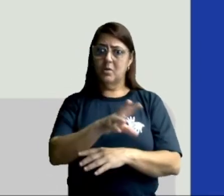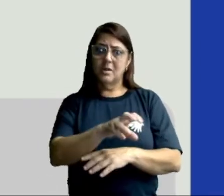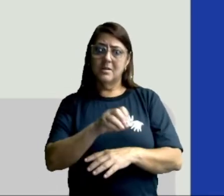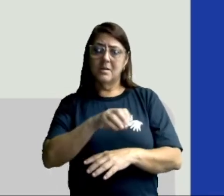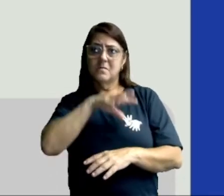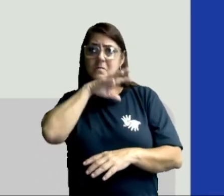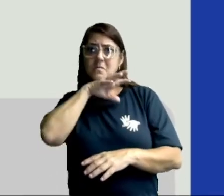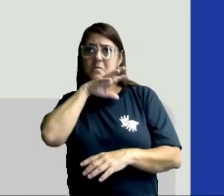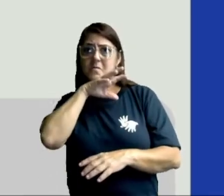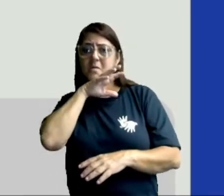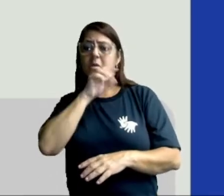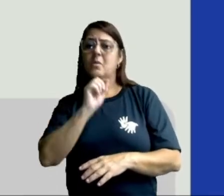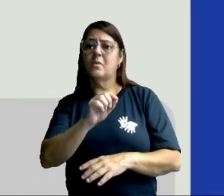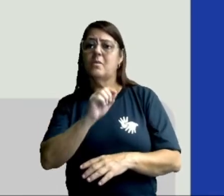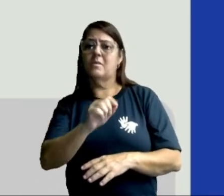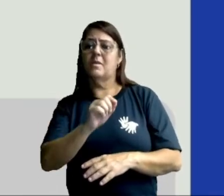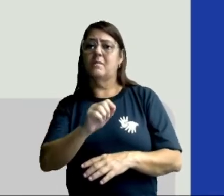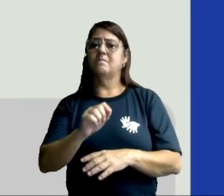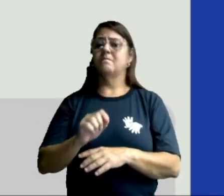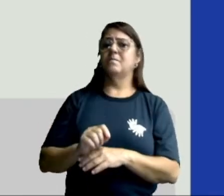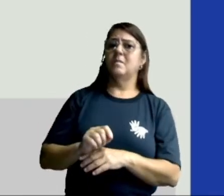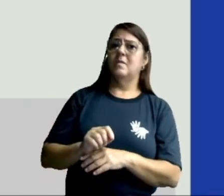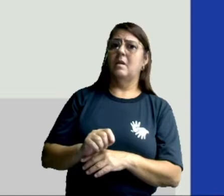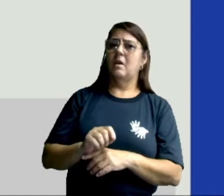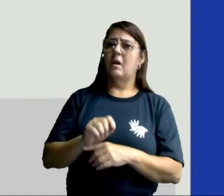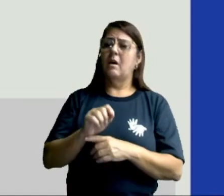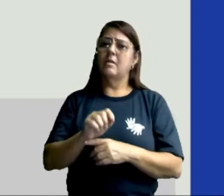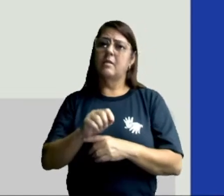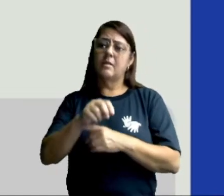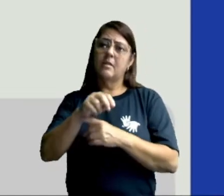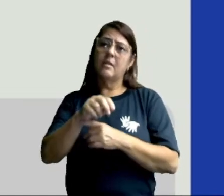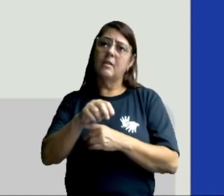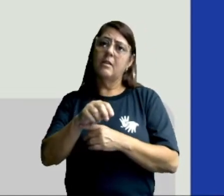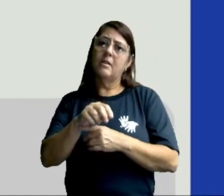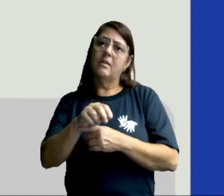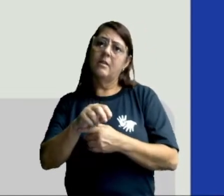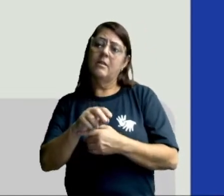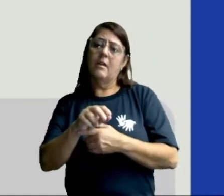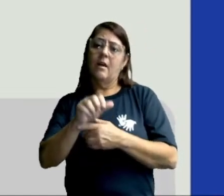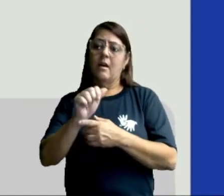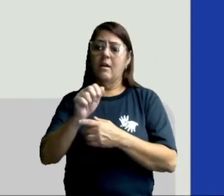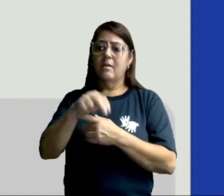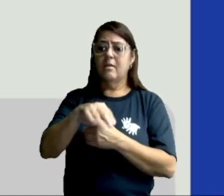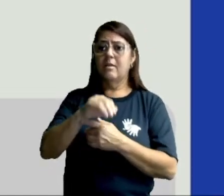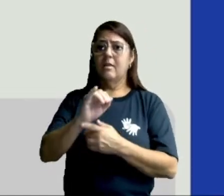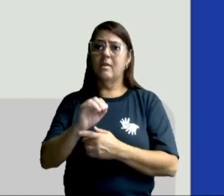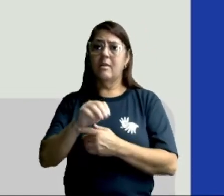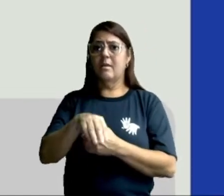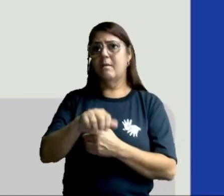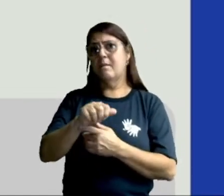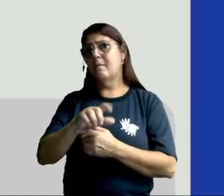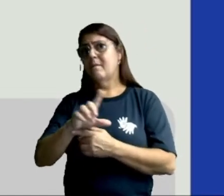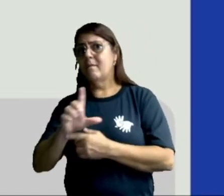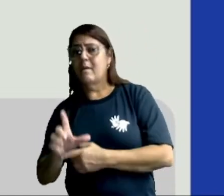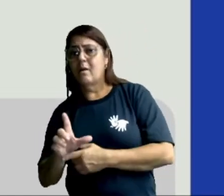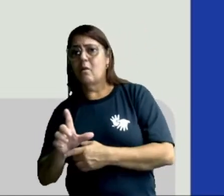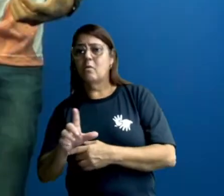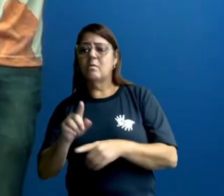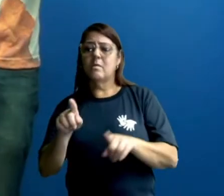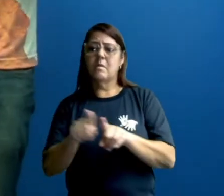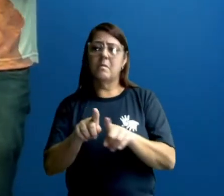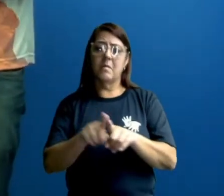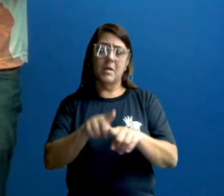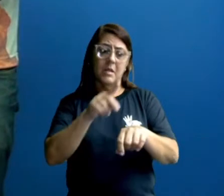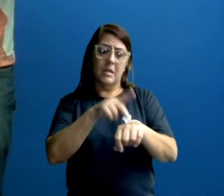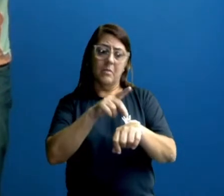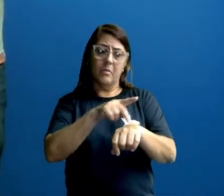dos animais, a gente diz que aquele material, ele é um material natural de origem animal, tá certo? E quando é retirado do